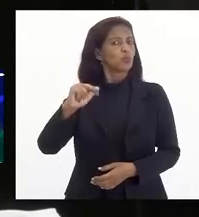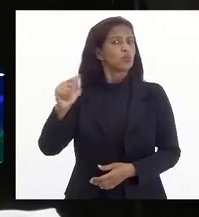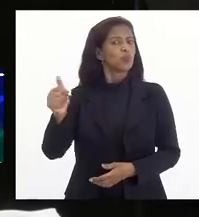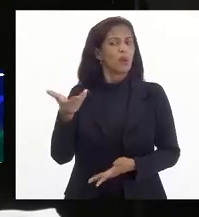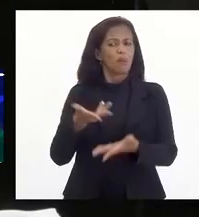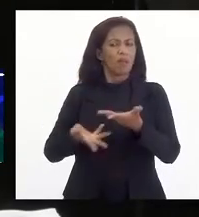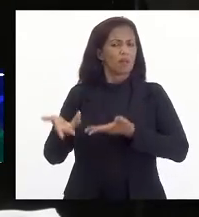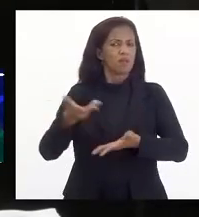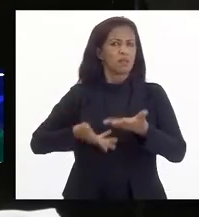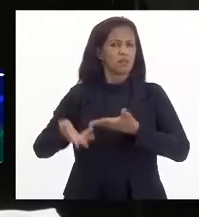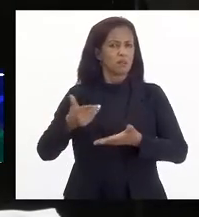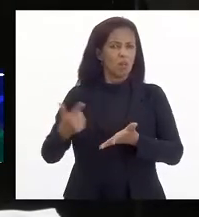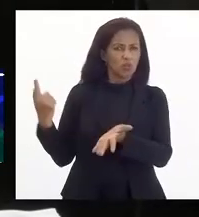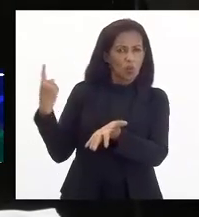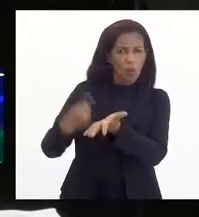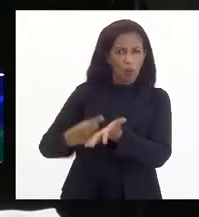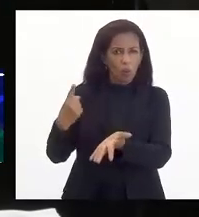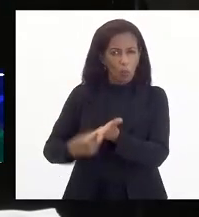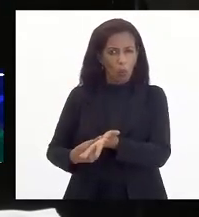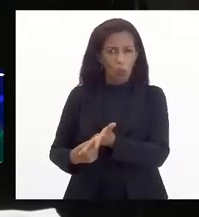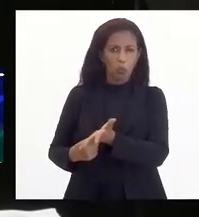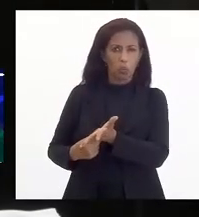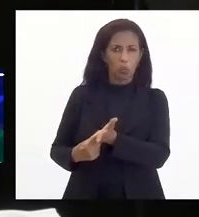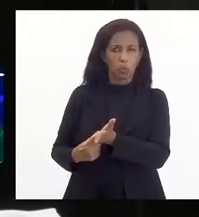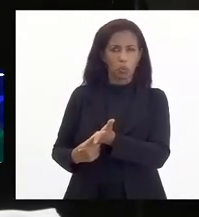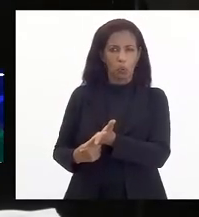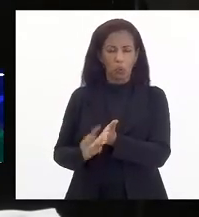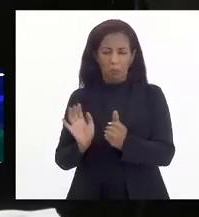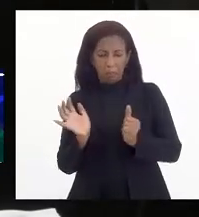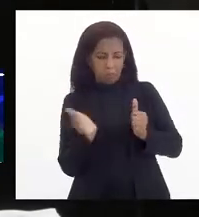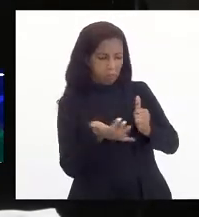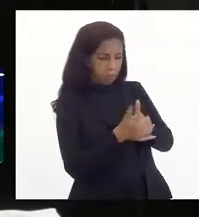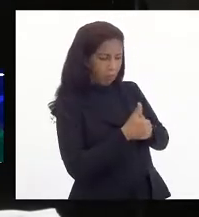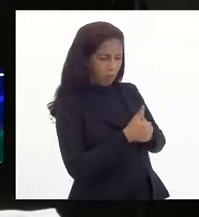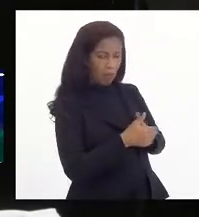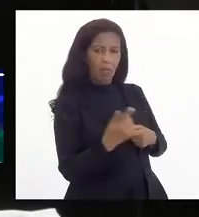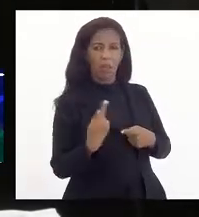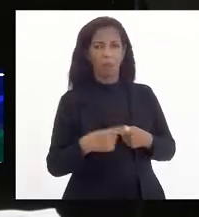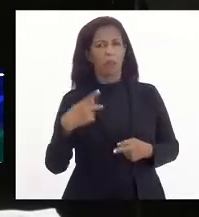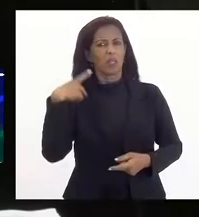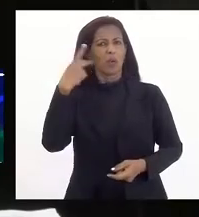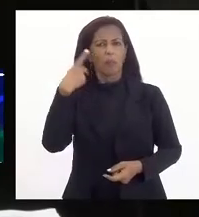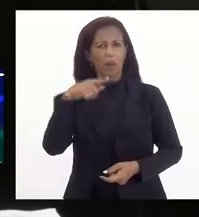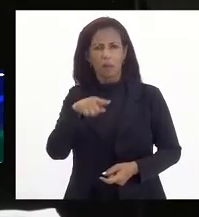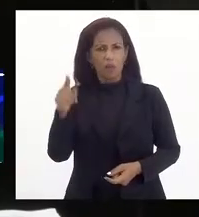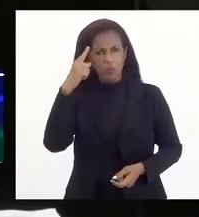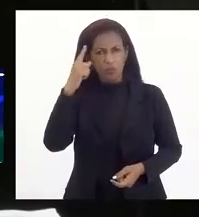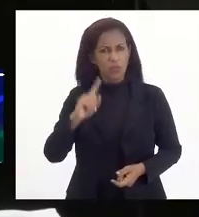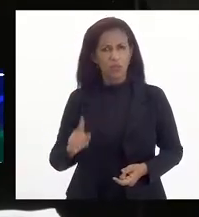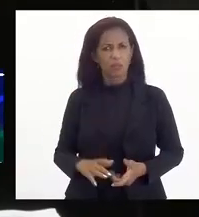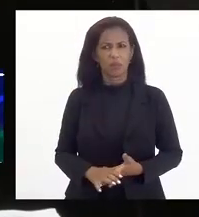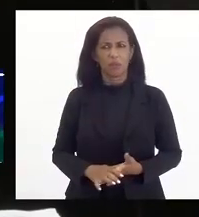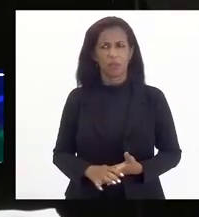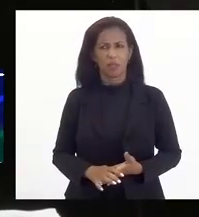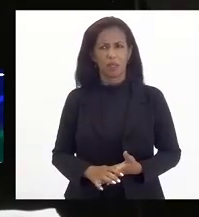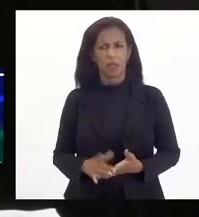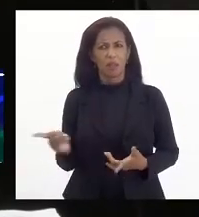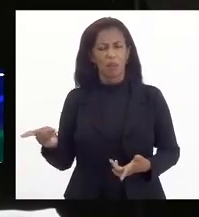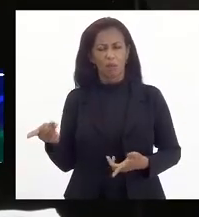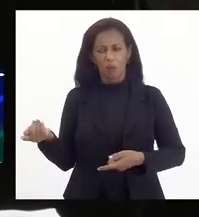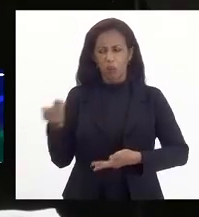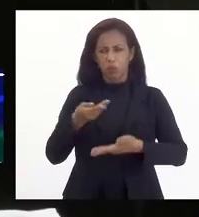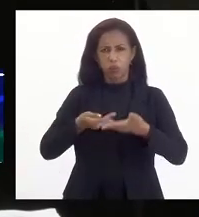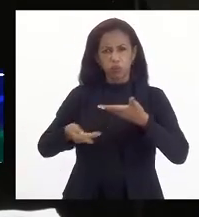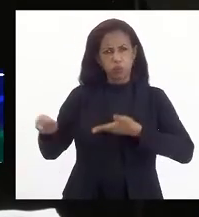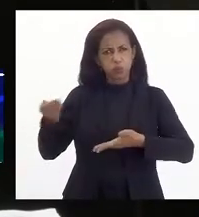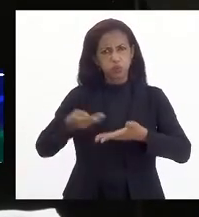participar um acordo feito Atrás das portas porque o Parlamento não tomou conhecimento para fundir